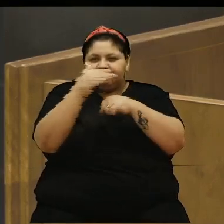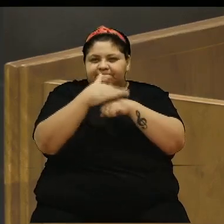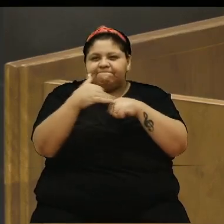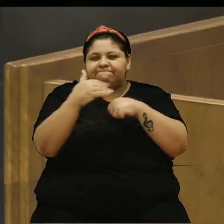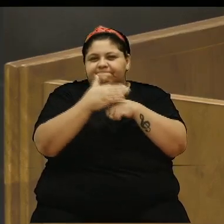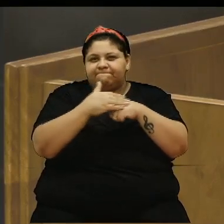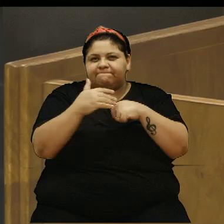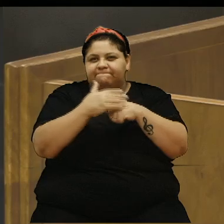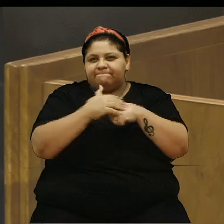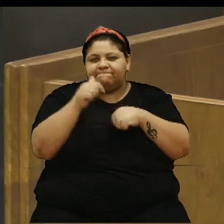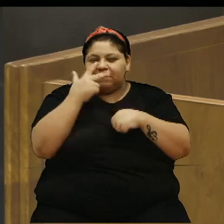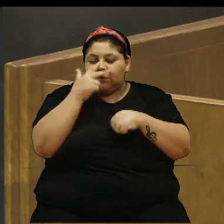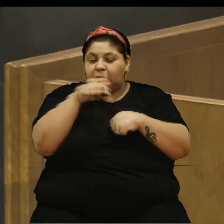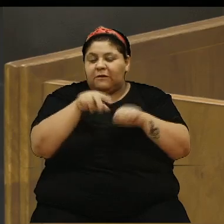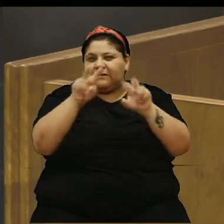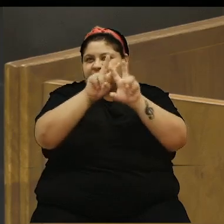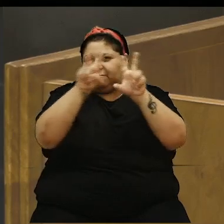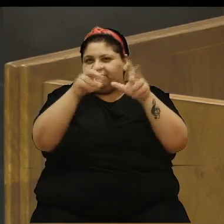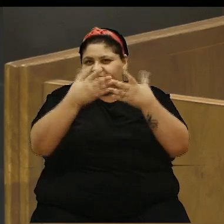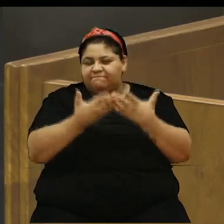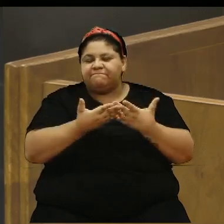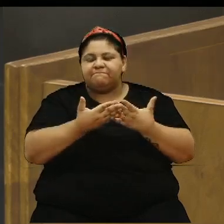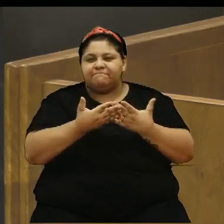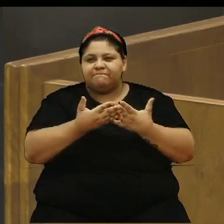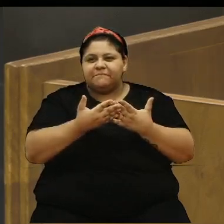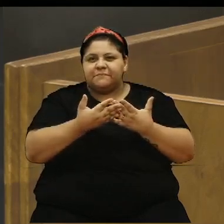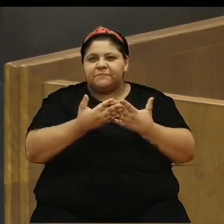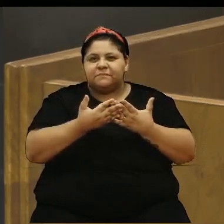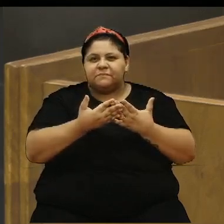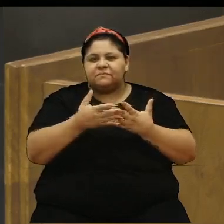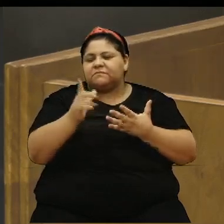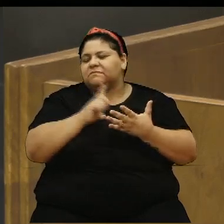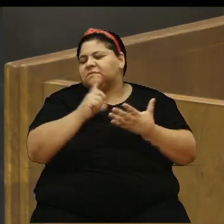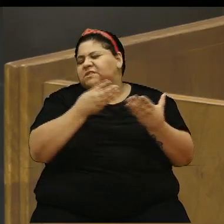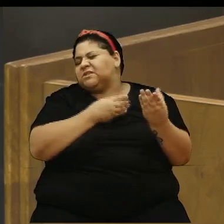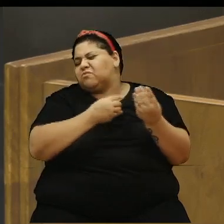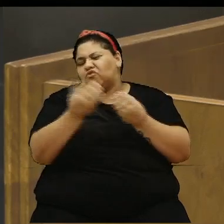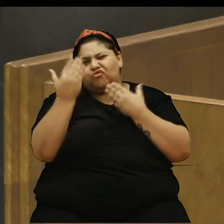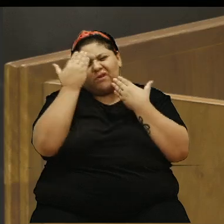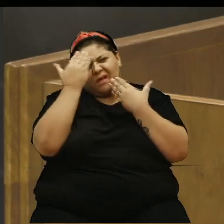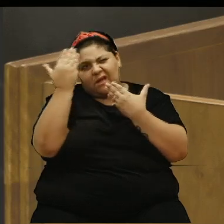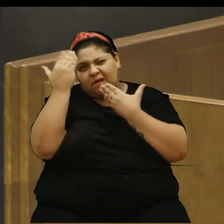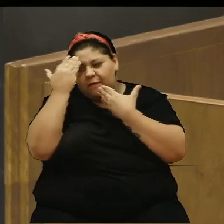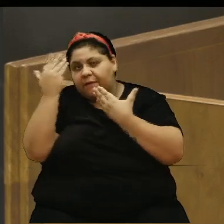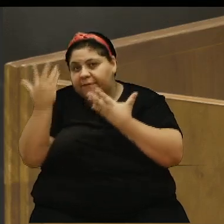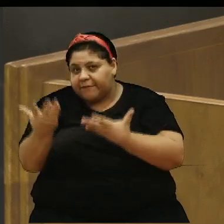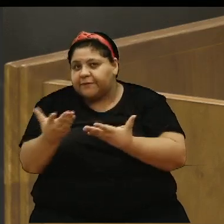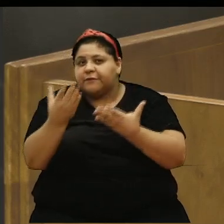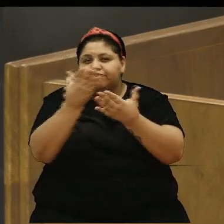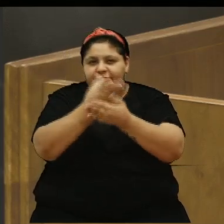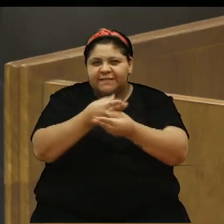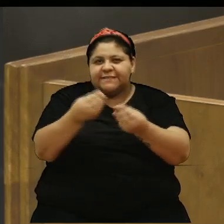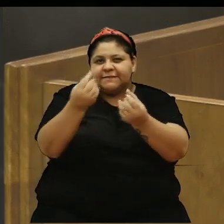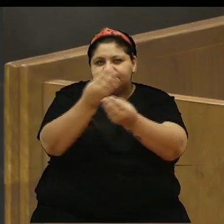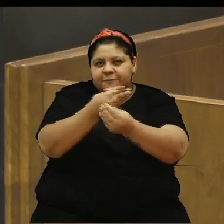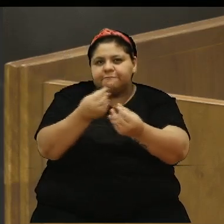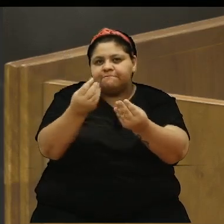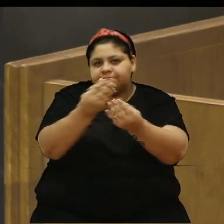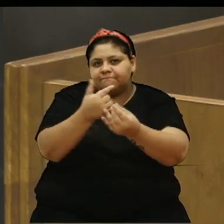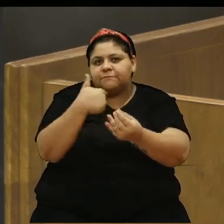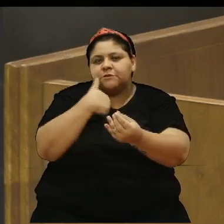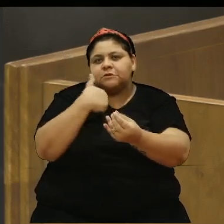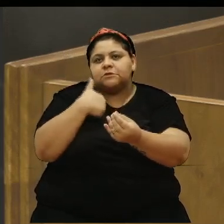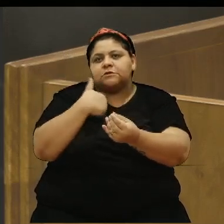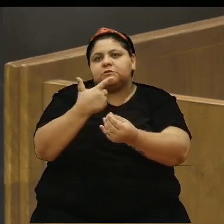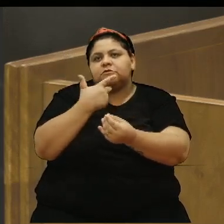tanto quanto isso, né, quanto a gente lida com isso todos os dias, tem muito que agradecer mesmo por essa sensibilidade, e eu faço